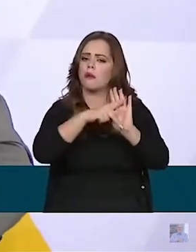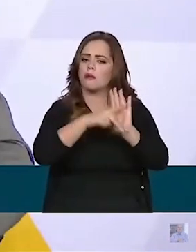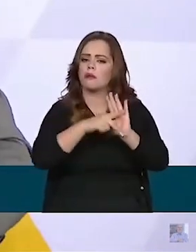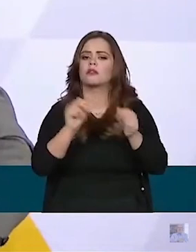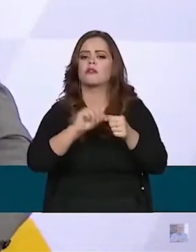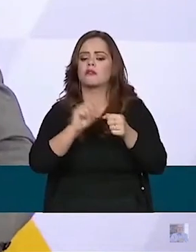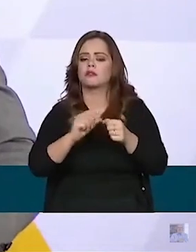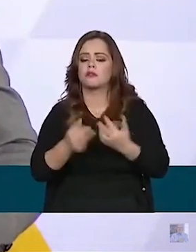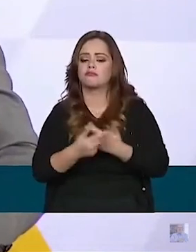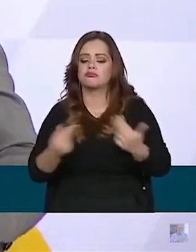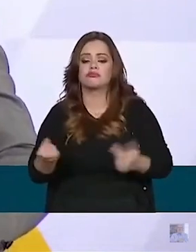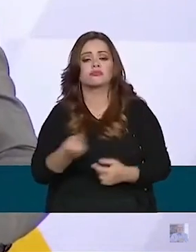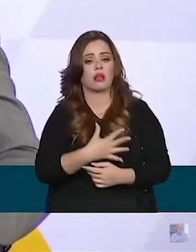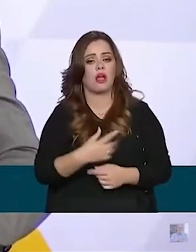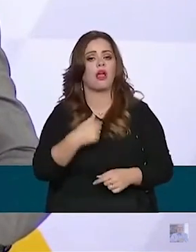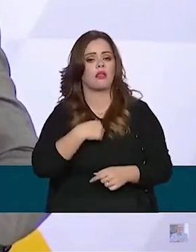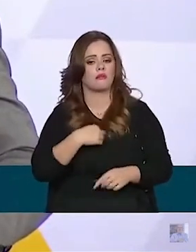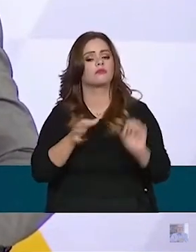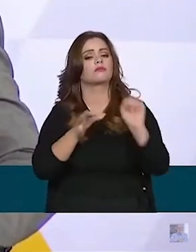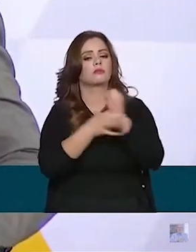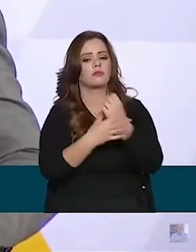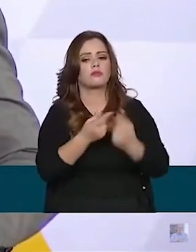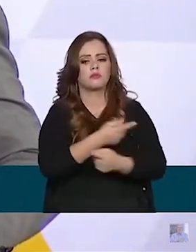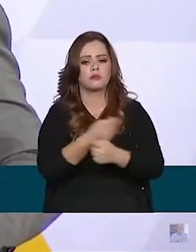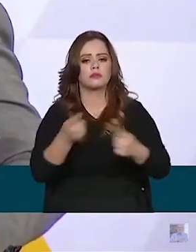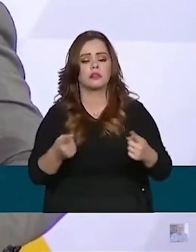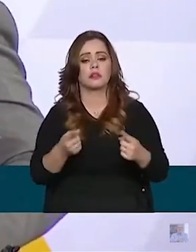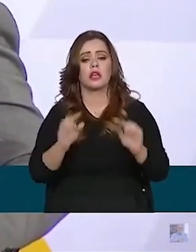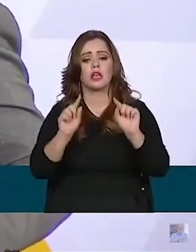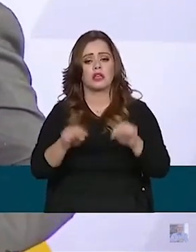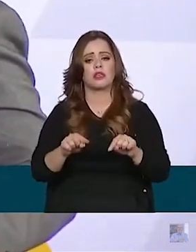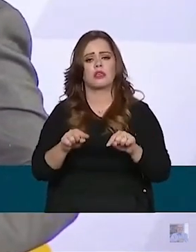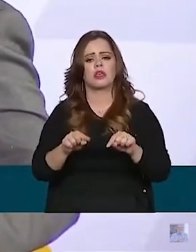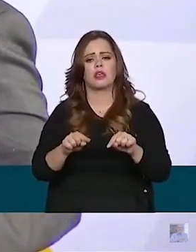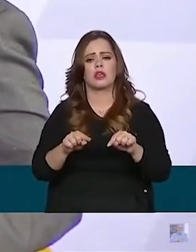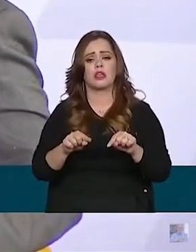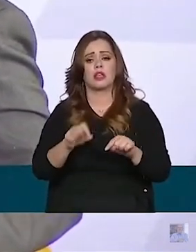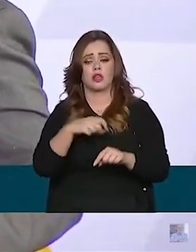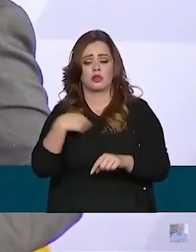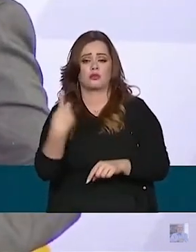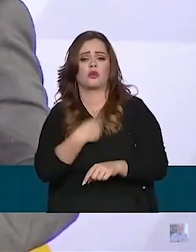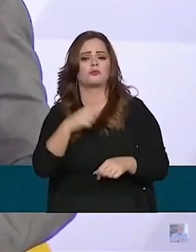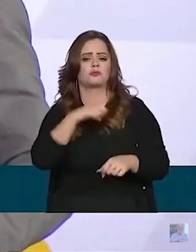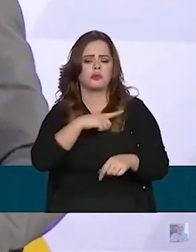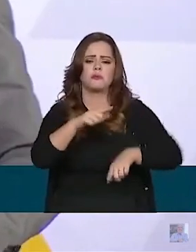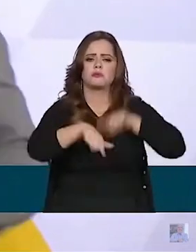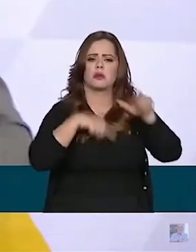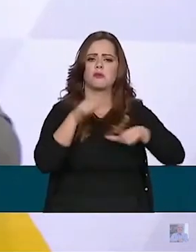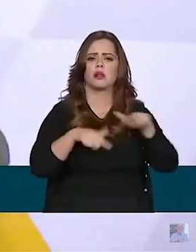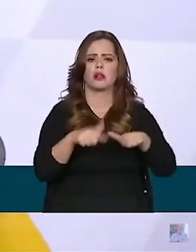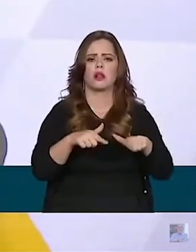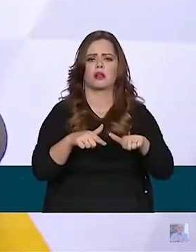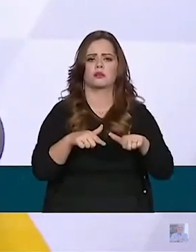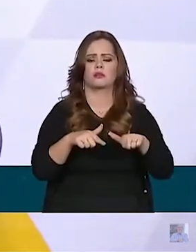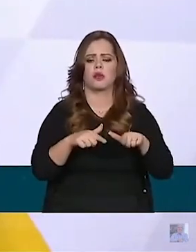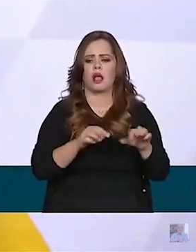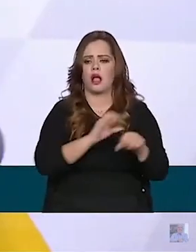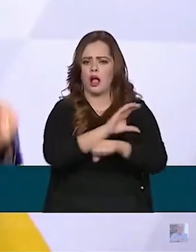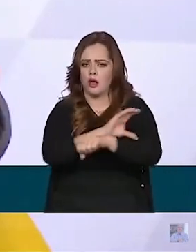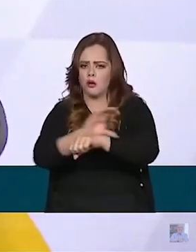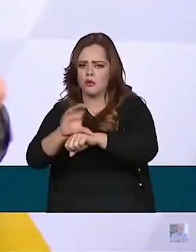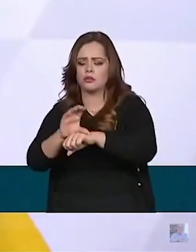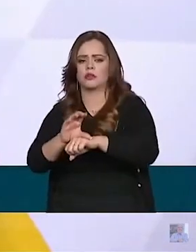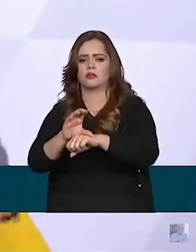coisas novas. E eu posso garantir para vocês que, por mais que a gente tivesse trabalhado sob a coordenação